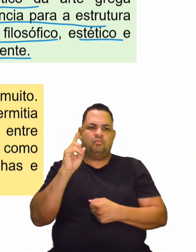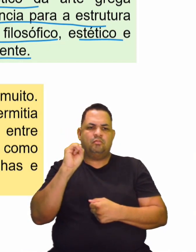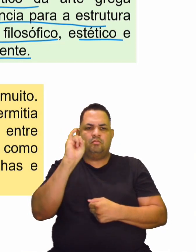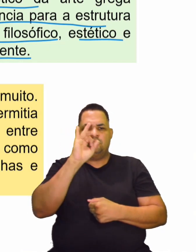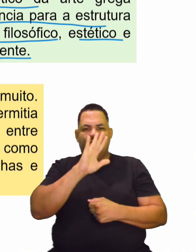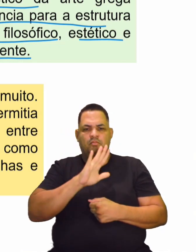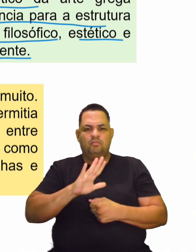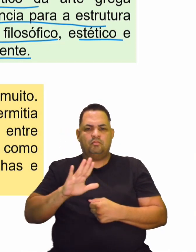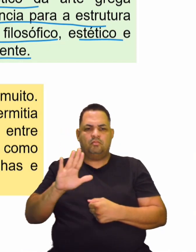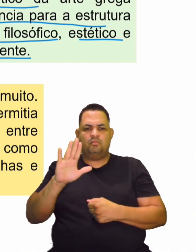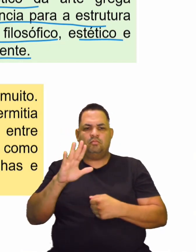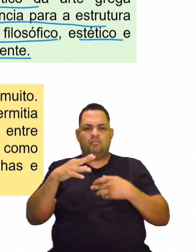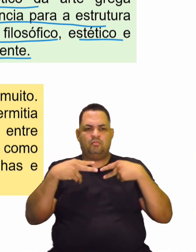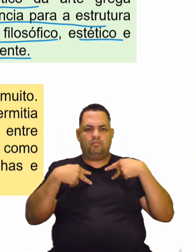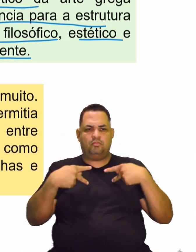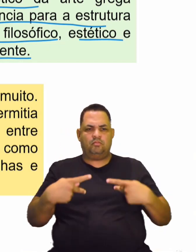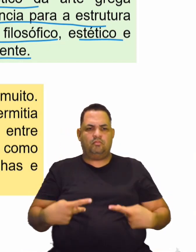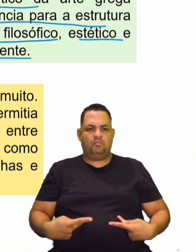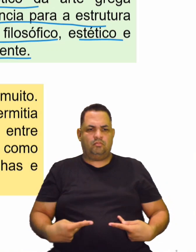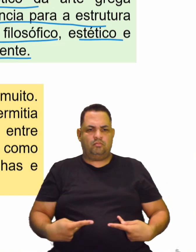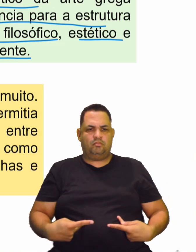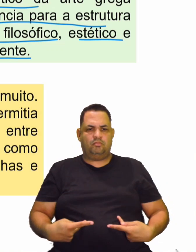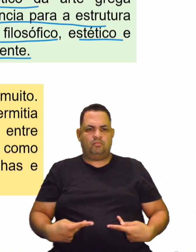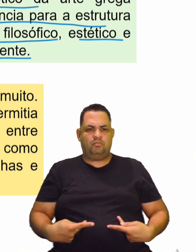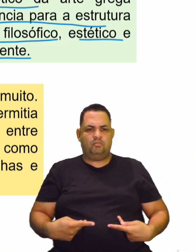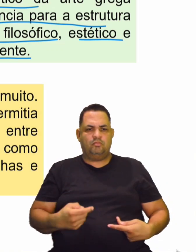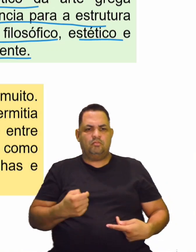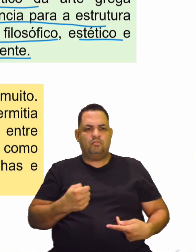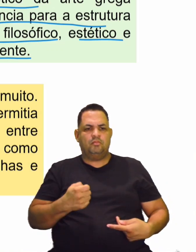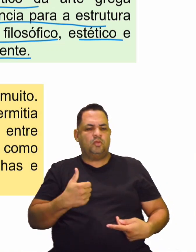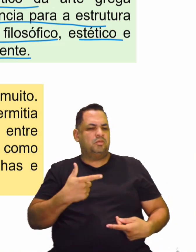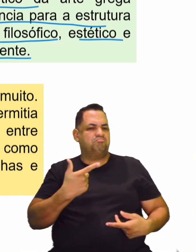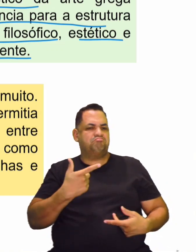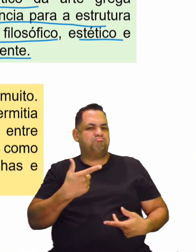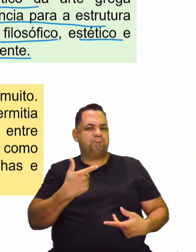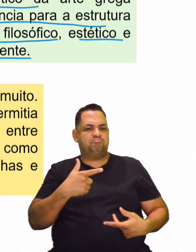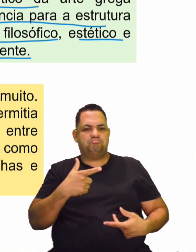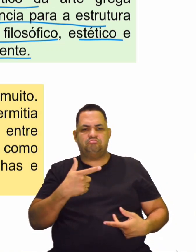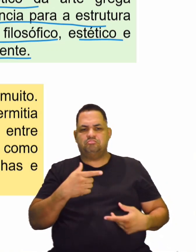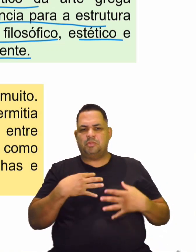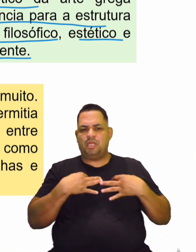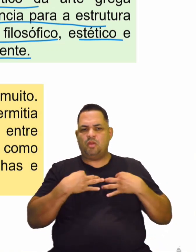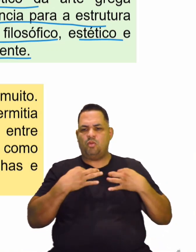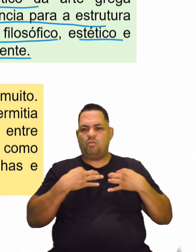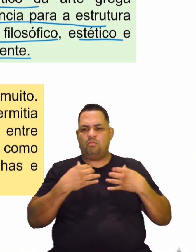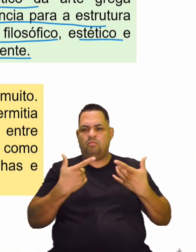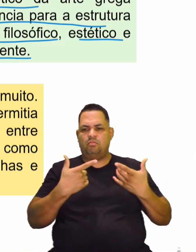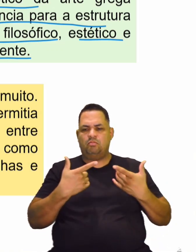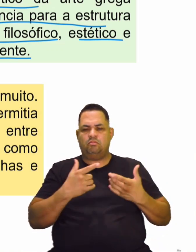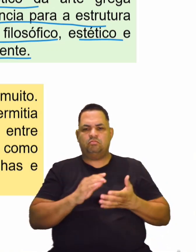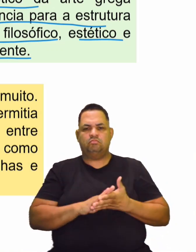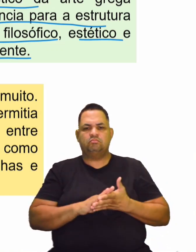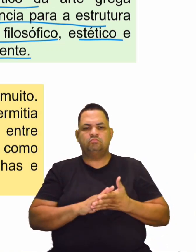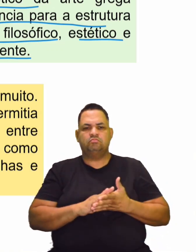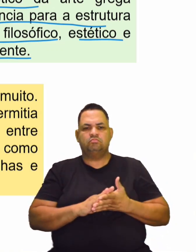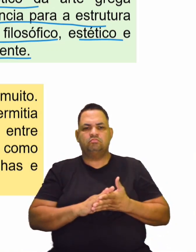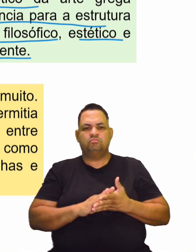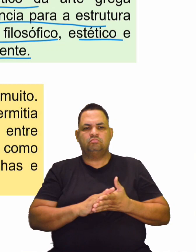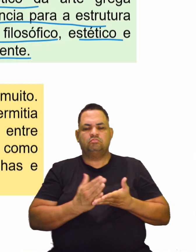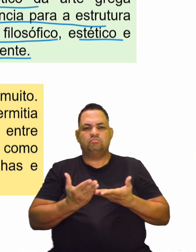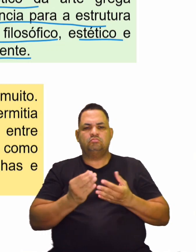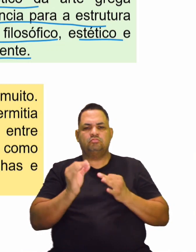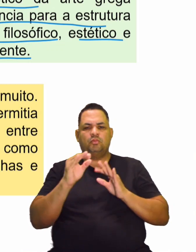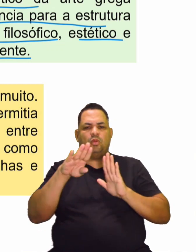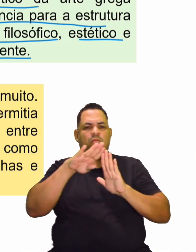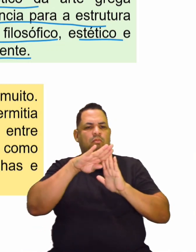né, de um corpo seminu, podemos dizer. Então, que nós já podemos descrever, né, quanto